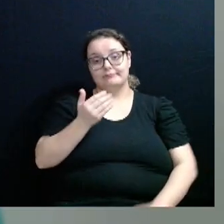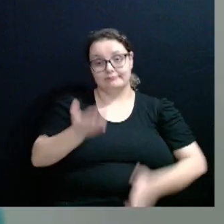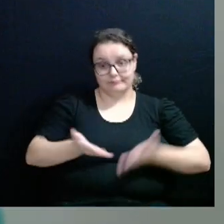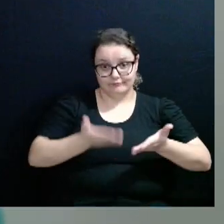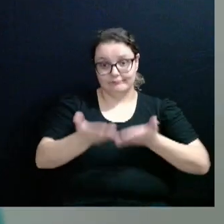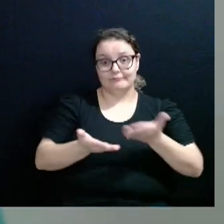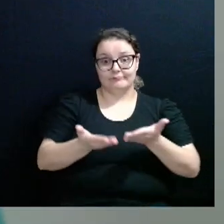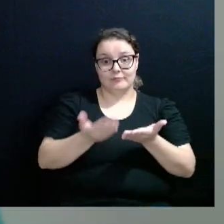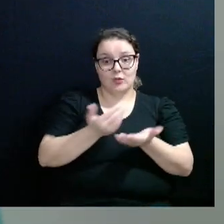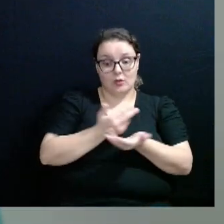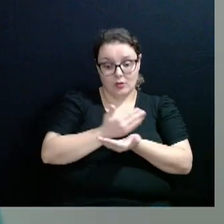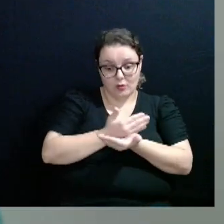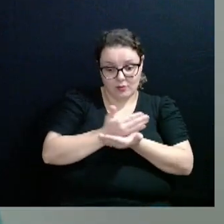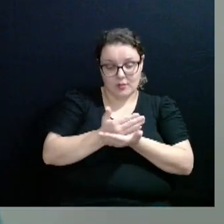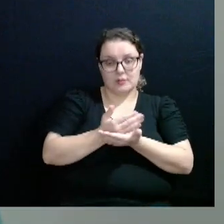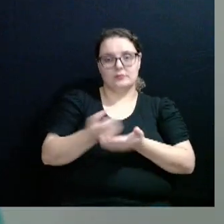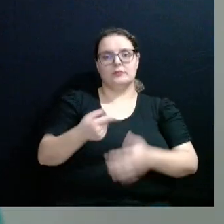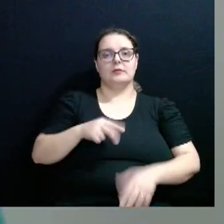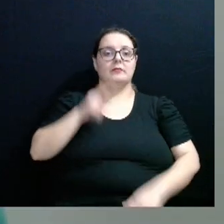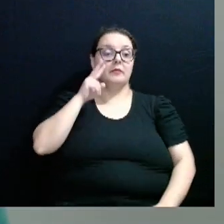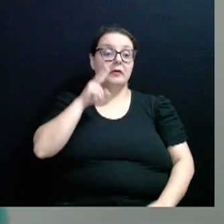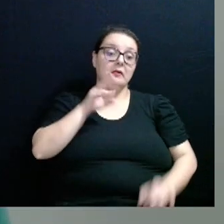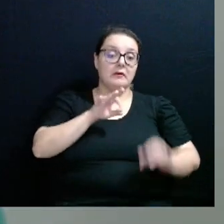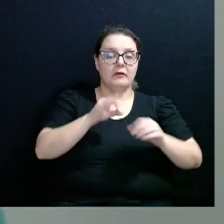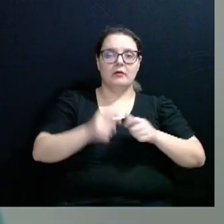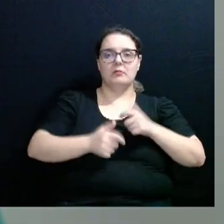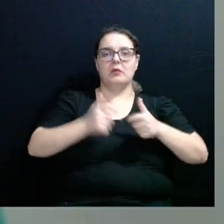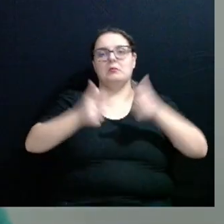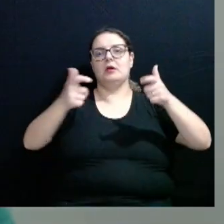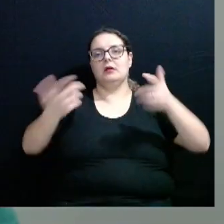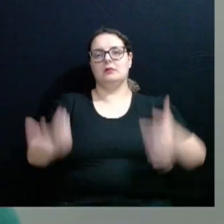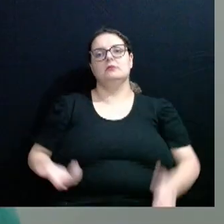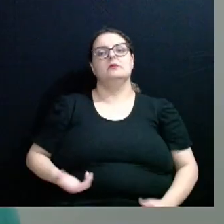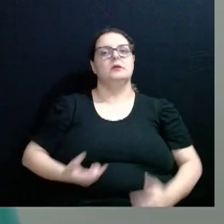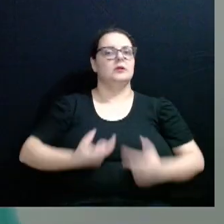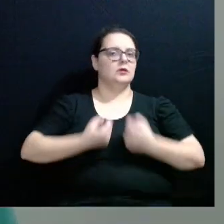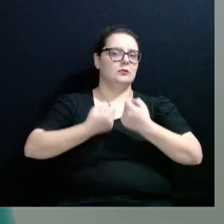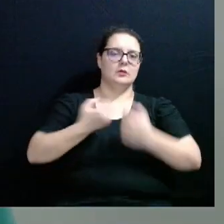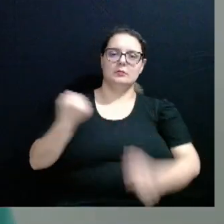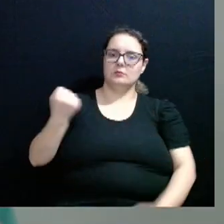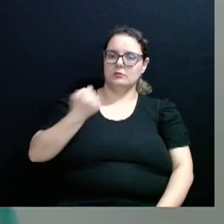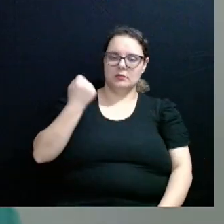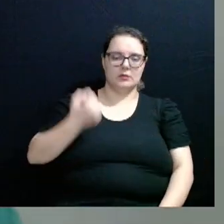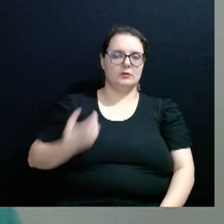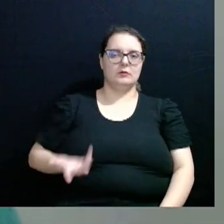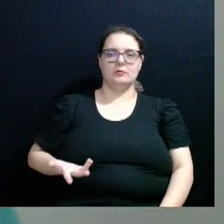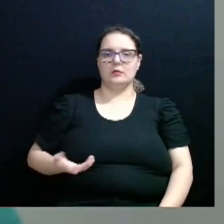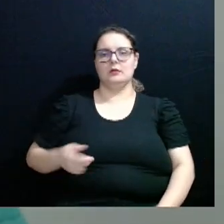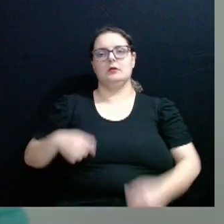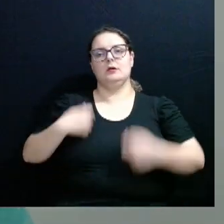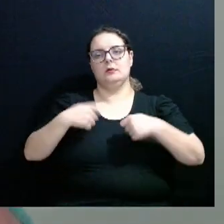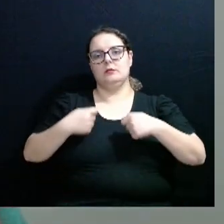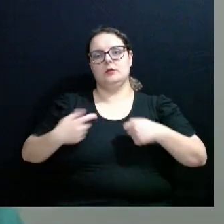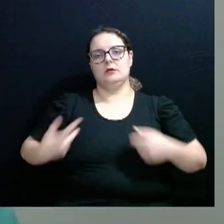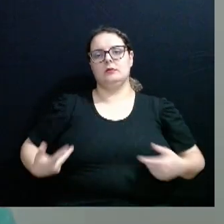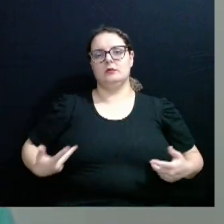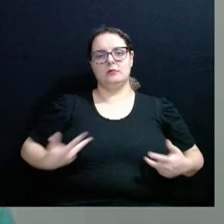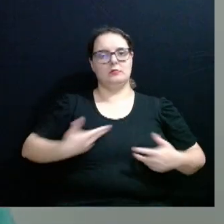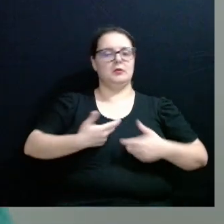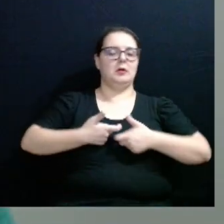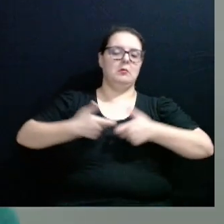do que ficar olhando e, de repente, isso virar um câncer mais agressivo, eu precisar, por exemplo, fazer uma cirurgia maior, precisar